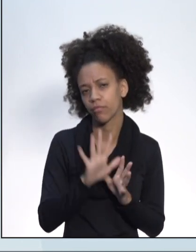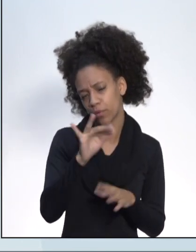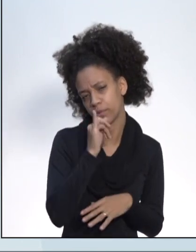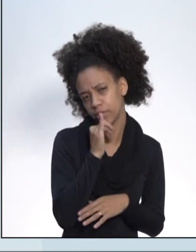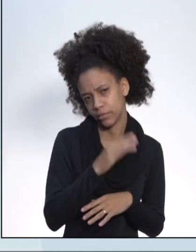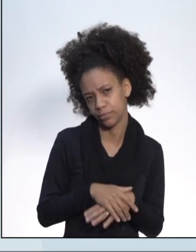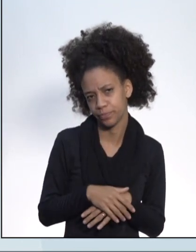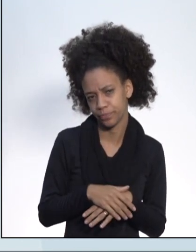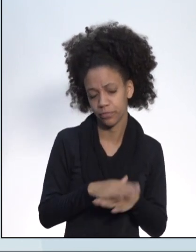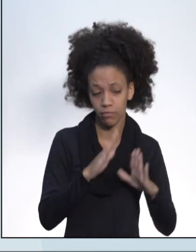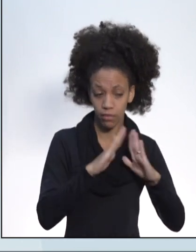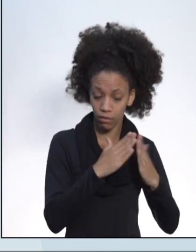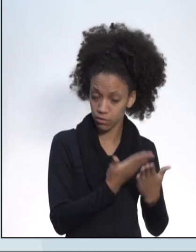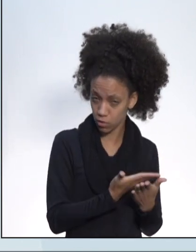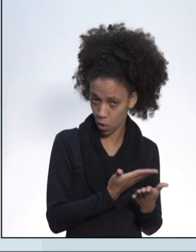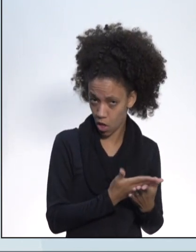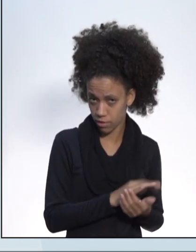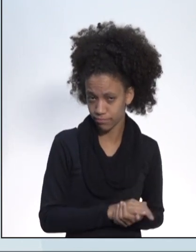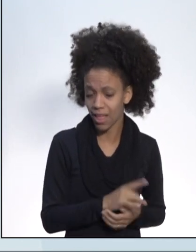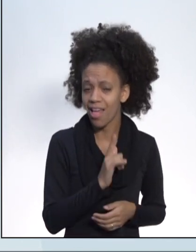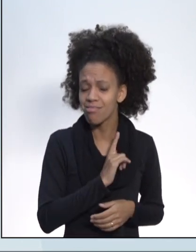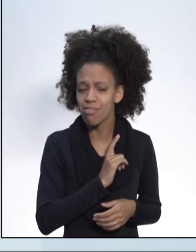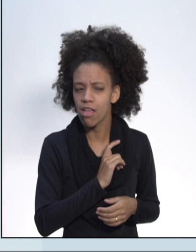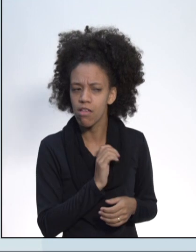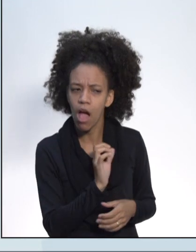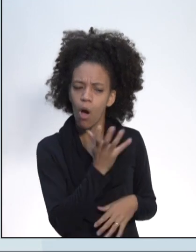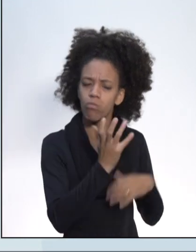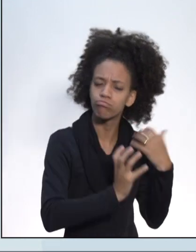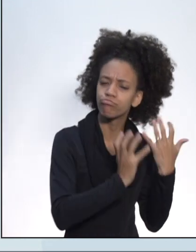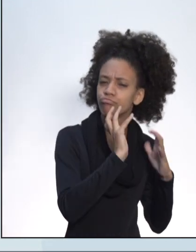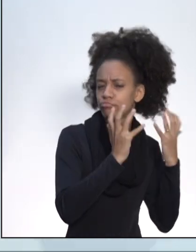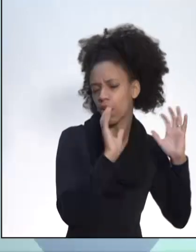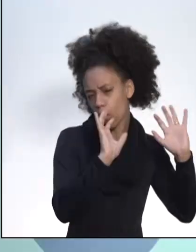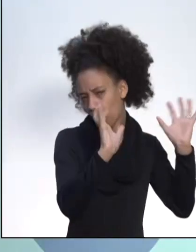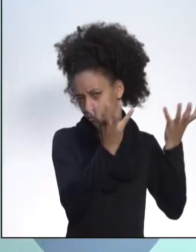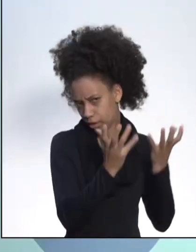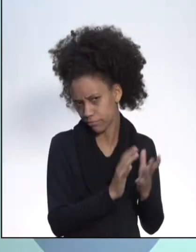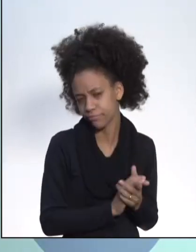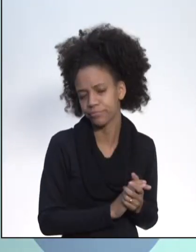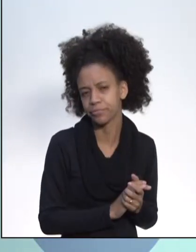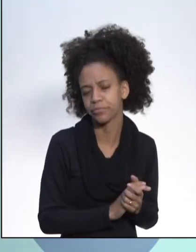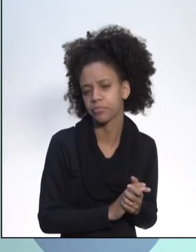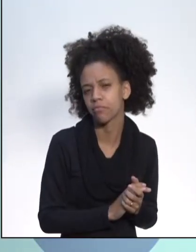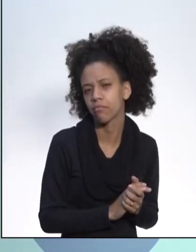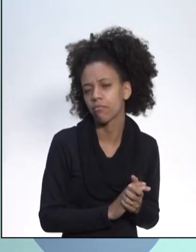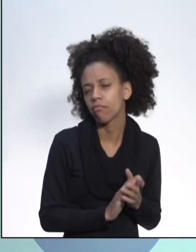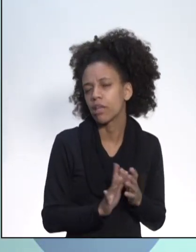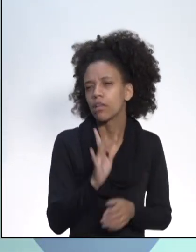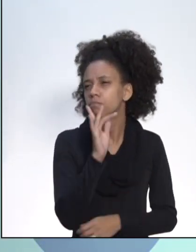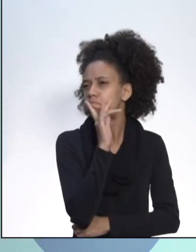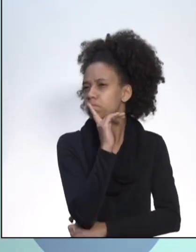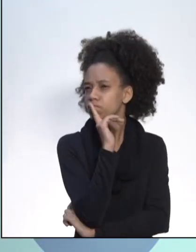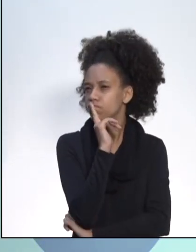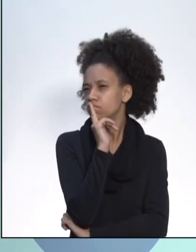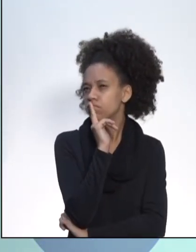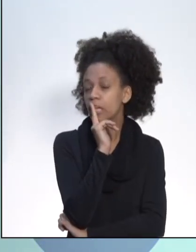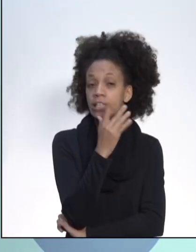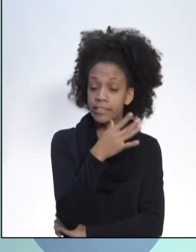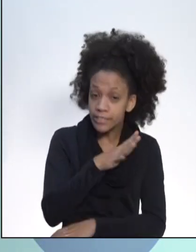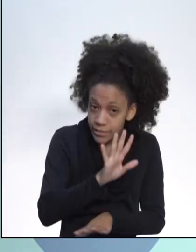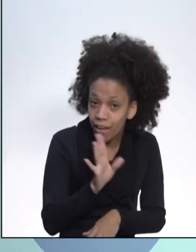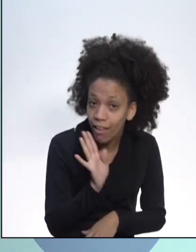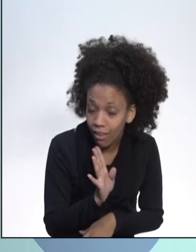na escola, tem alguns eventos que acontecem na escola. Um dos eventos que é